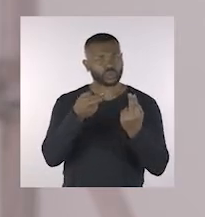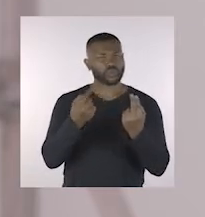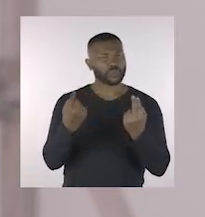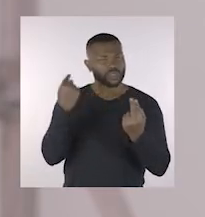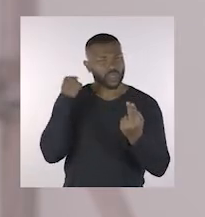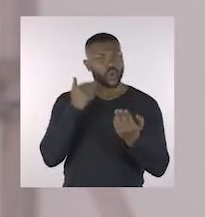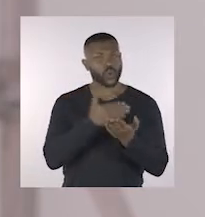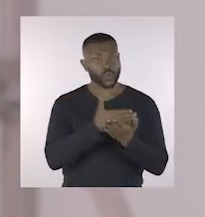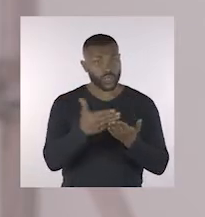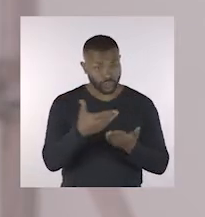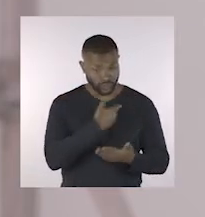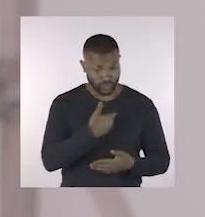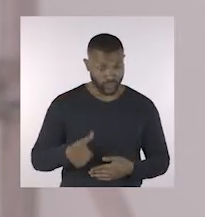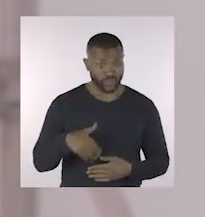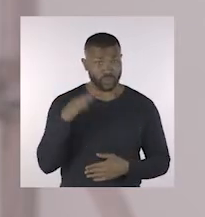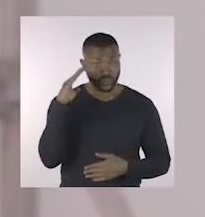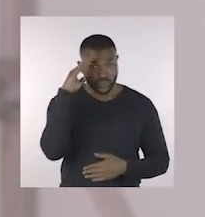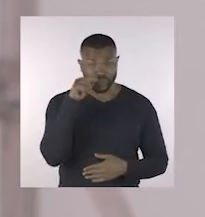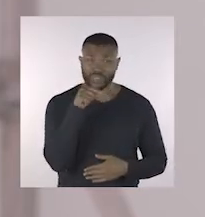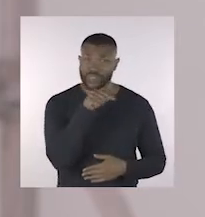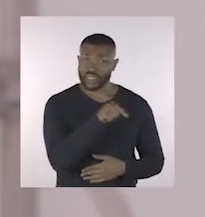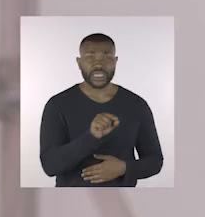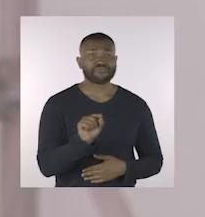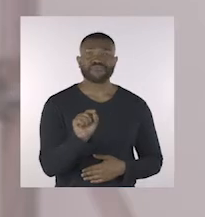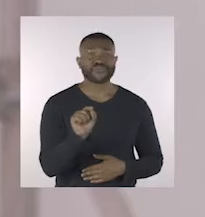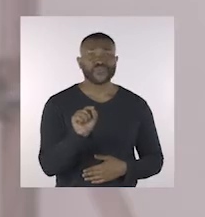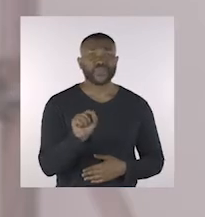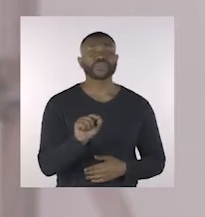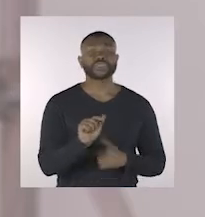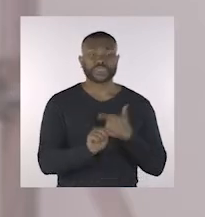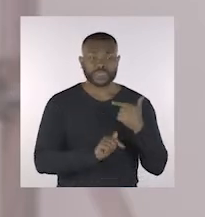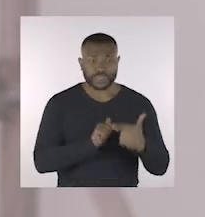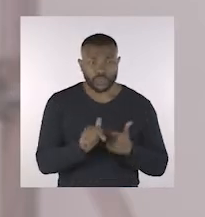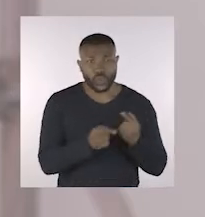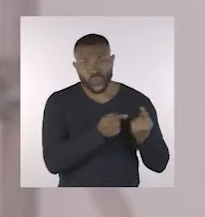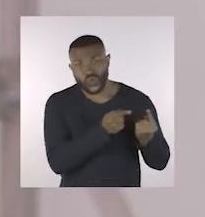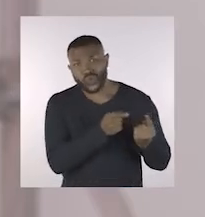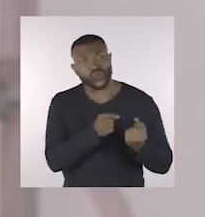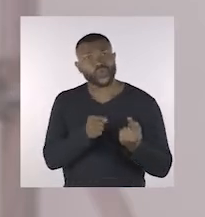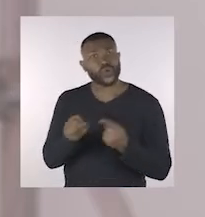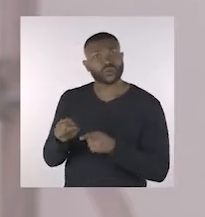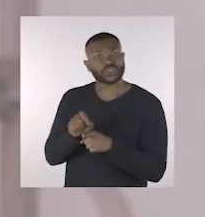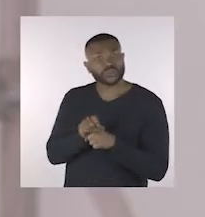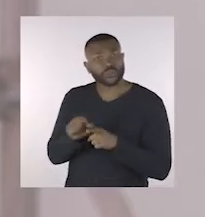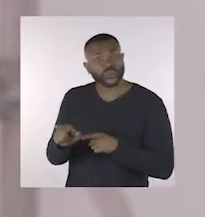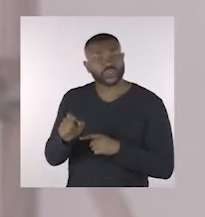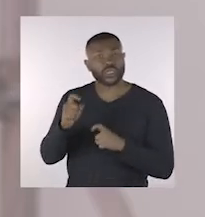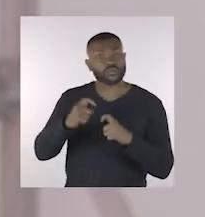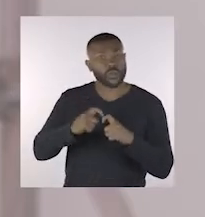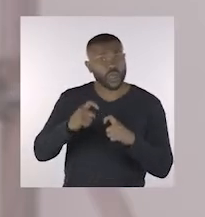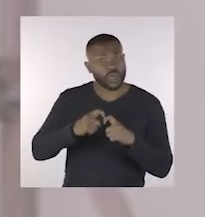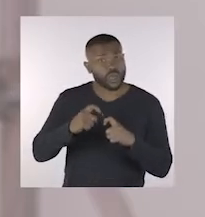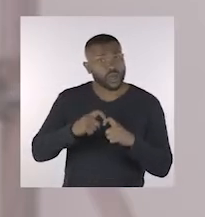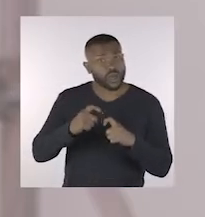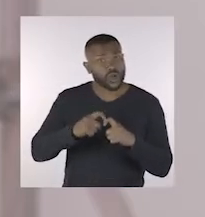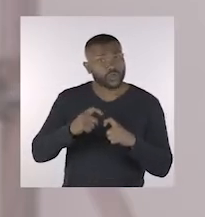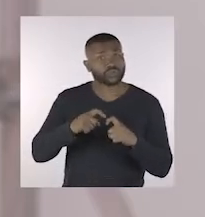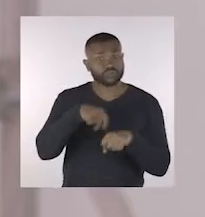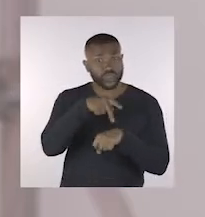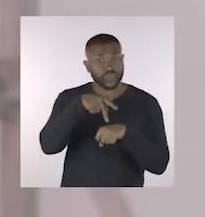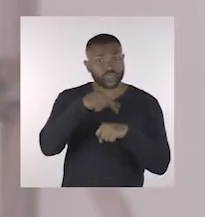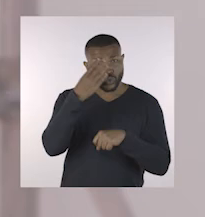mas lá no início do governo bolsonaro ele foi um dos que trabalhou para expulsar os